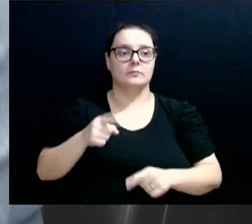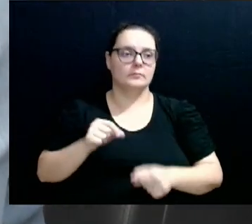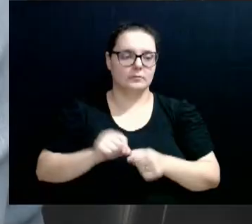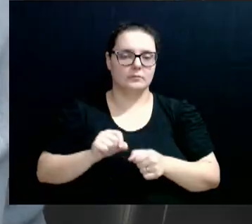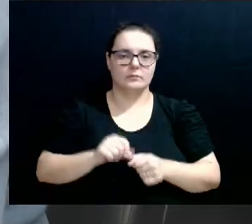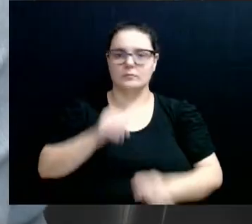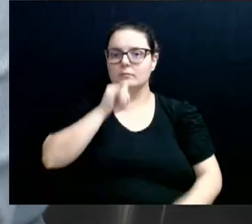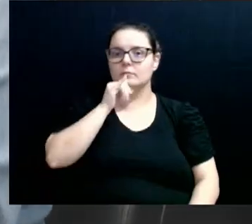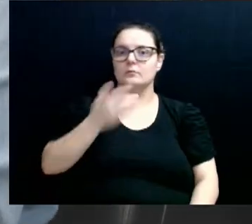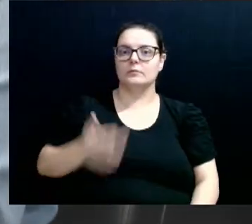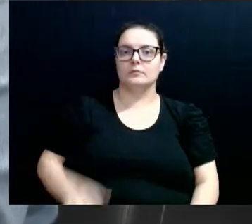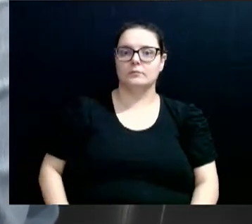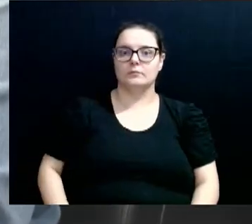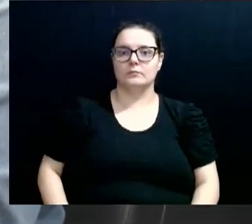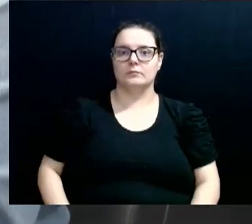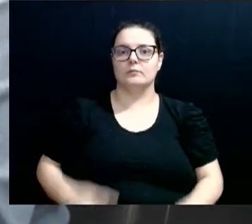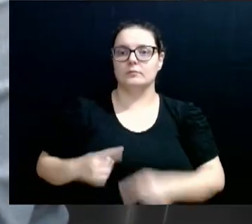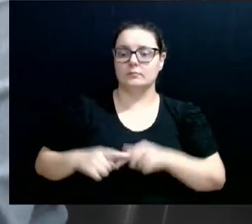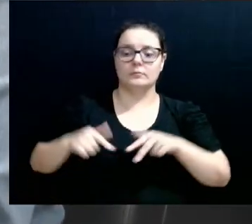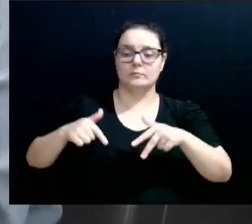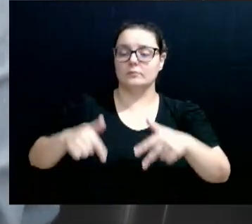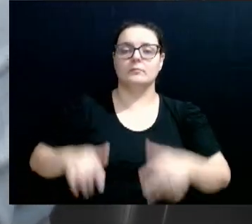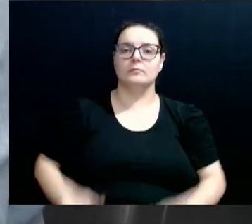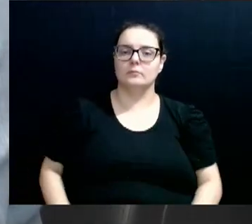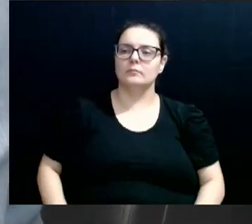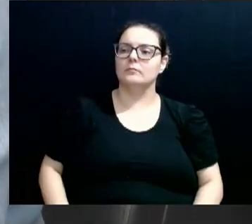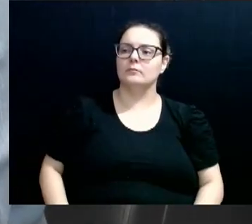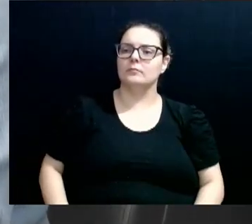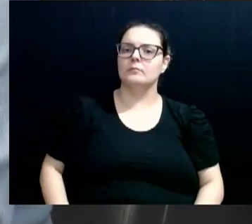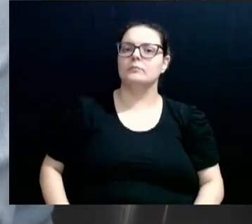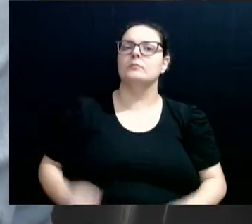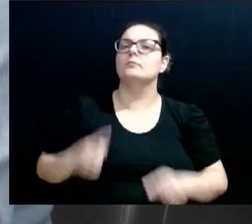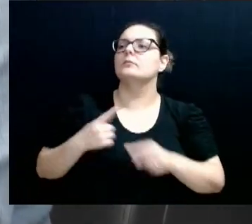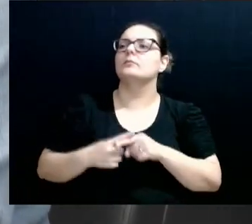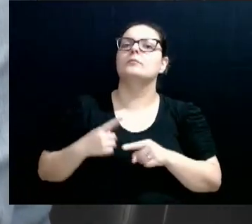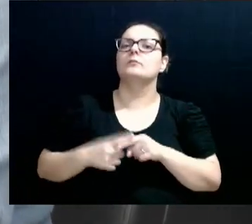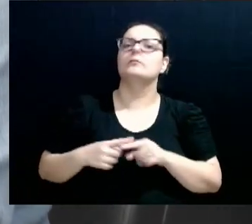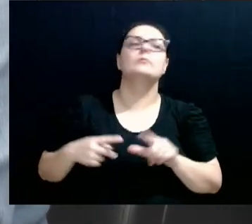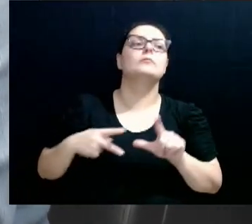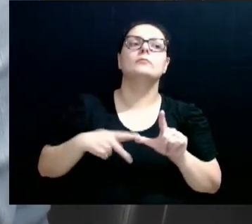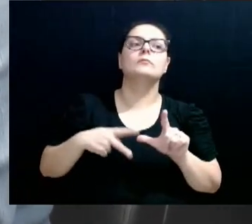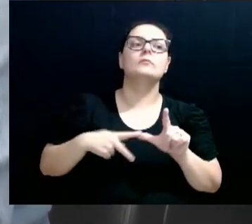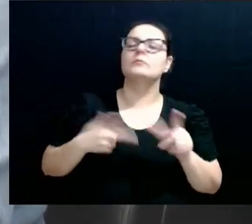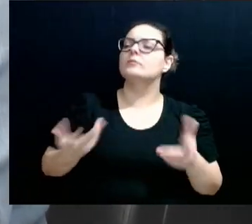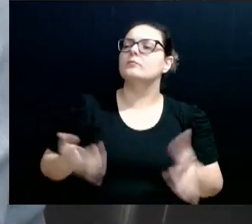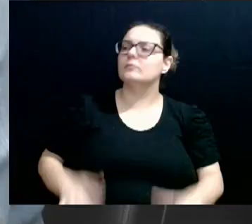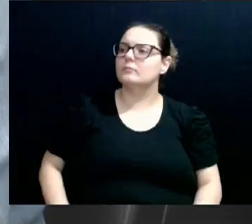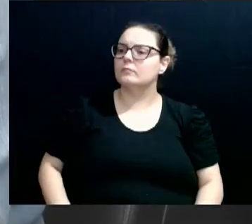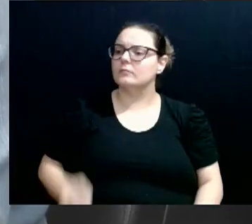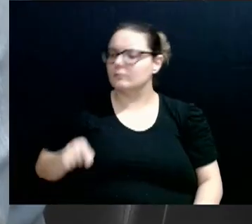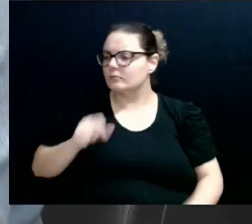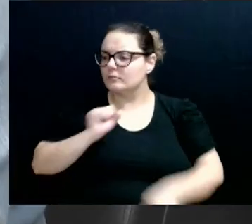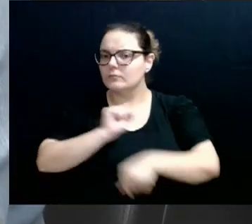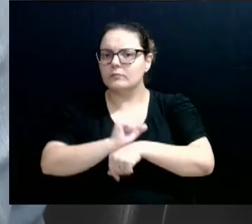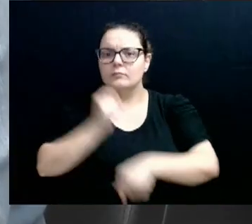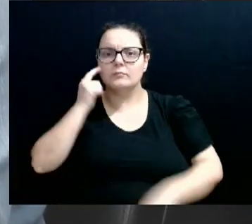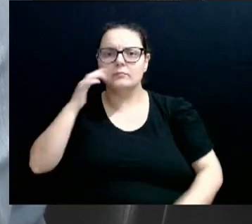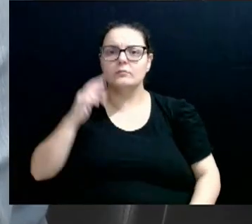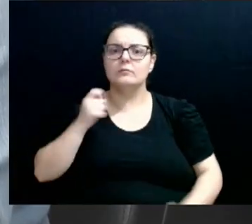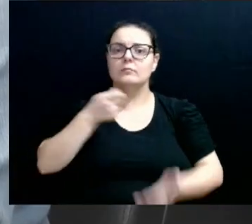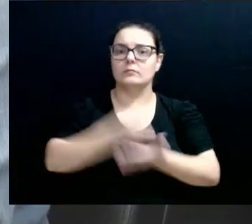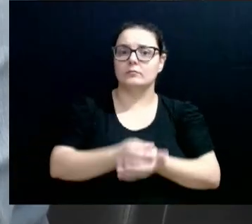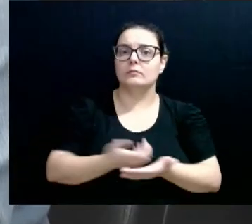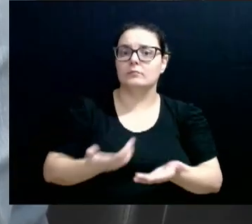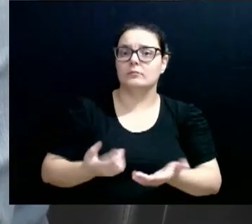você milita? Por que você tá, mas por que passe livre? Você parou para pensar quem vai pagar por isso? Porque alguém paga por